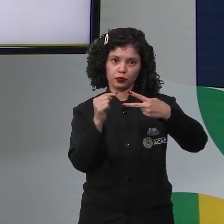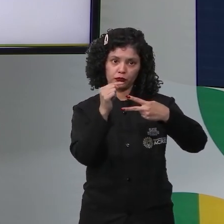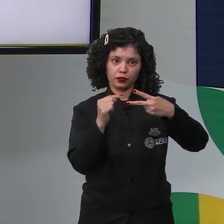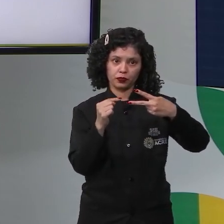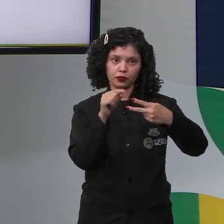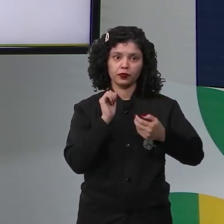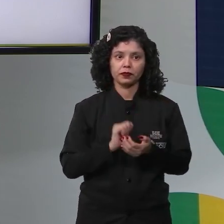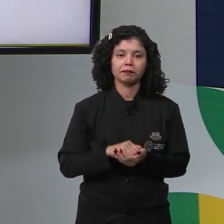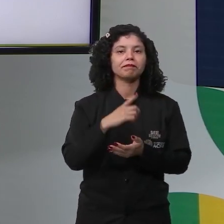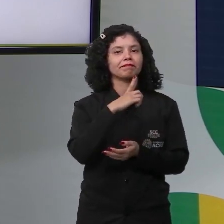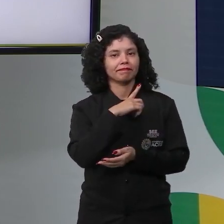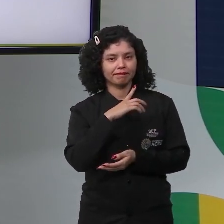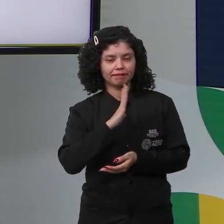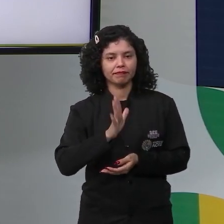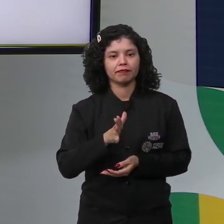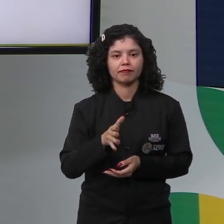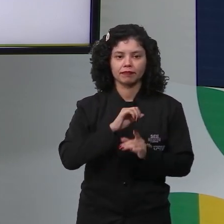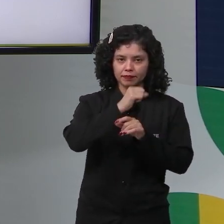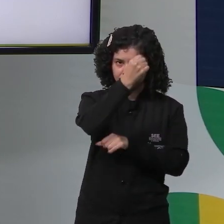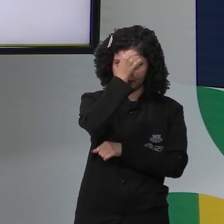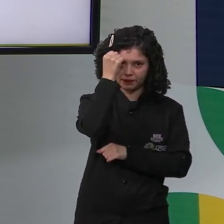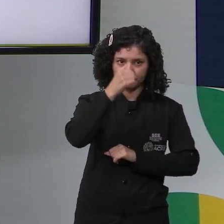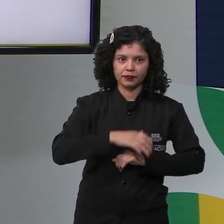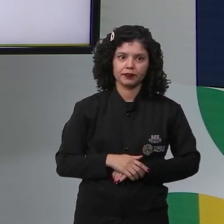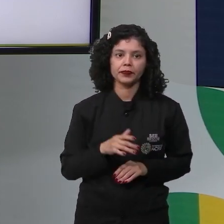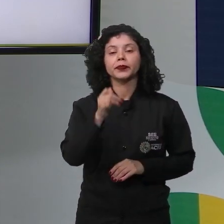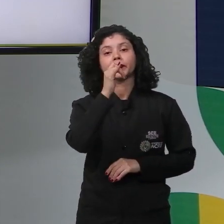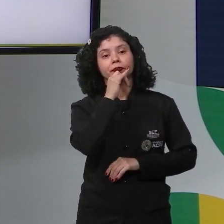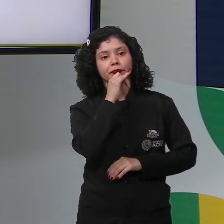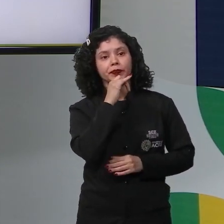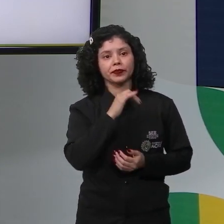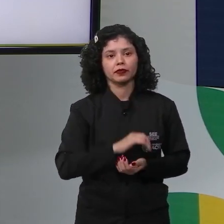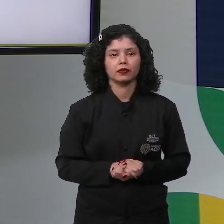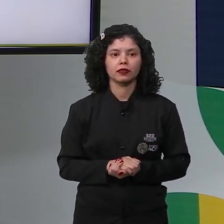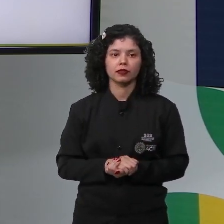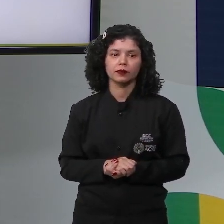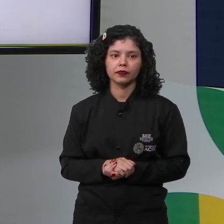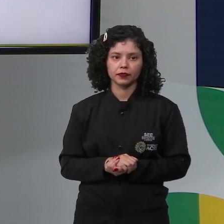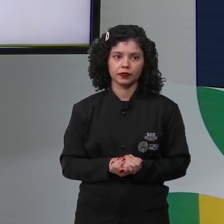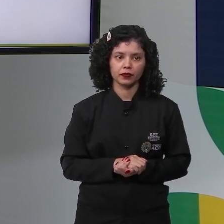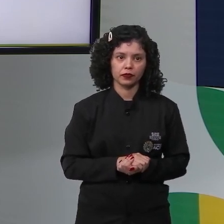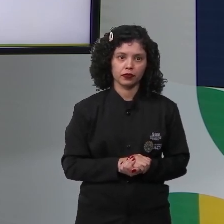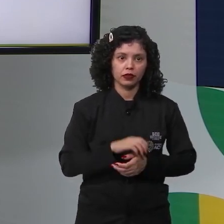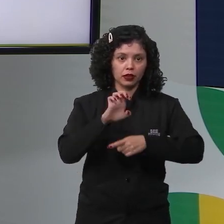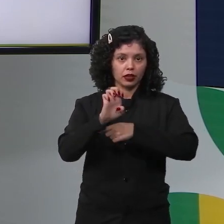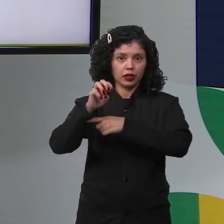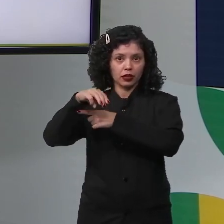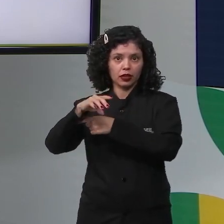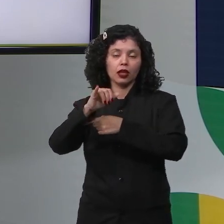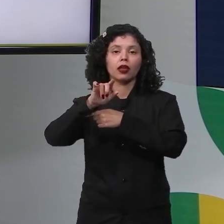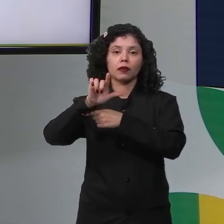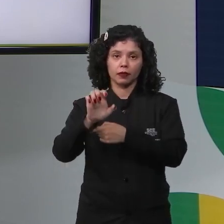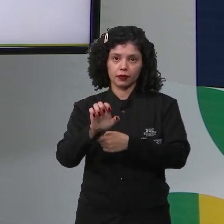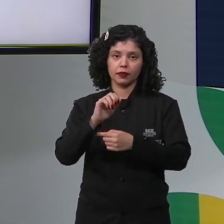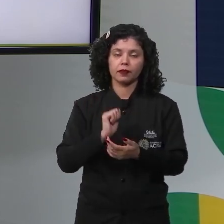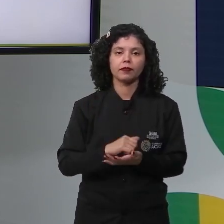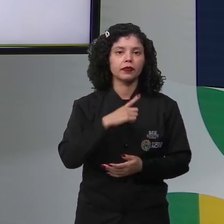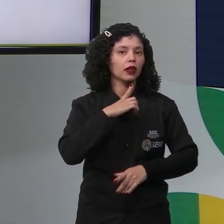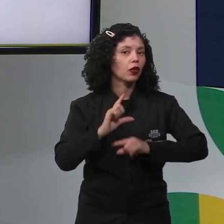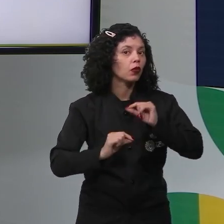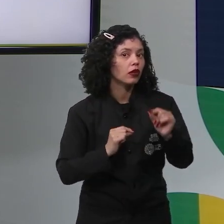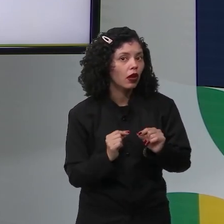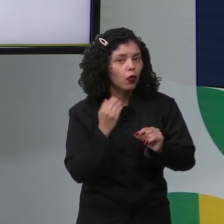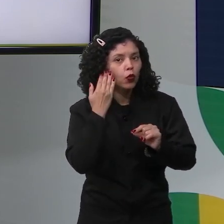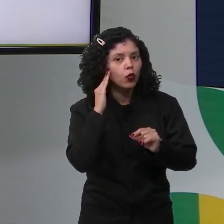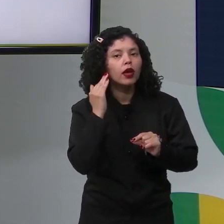vertentes existentes na sociologia. Por exemplo, eu tenho Émile Durkheim, que ele tem um entendimento,